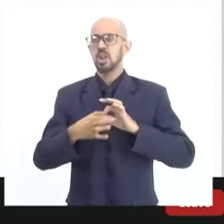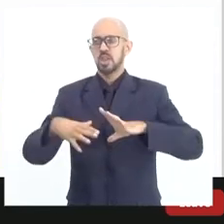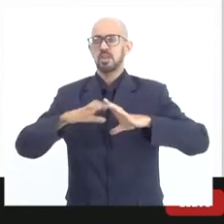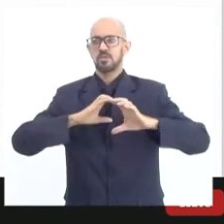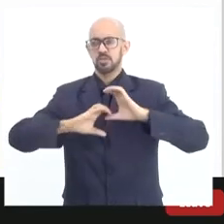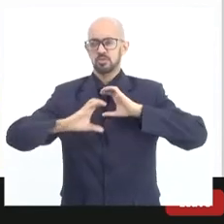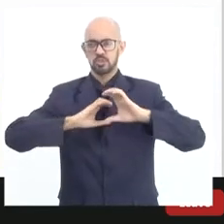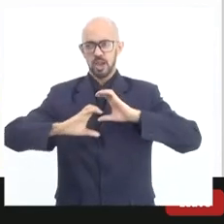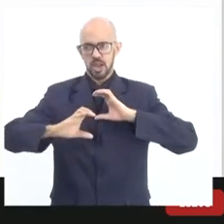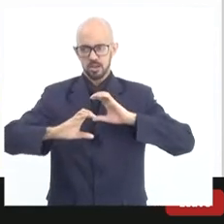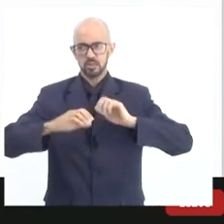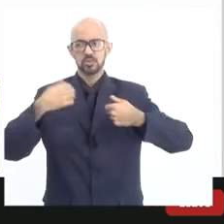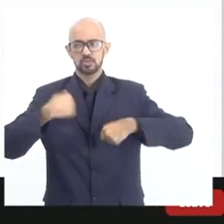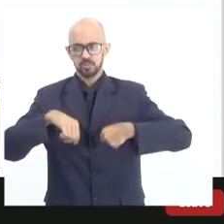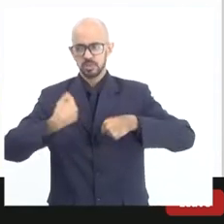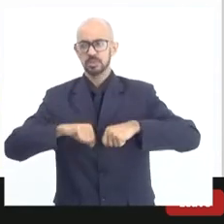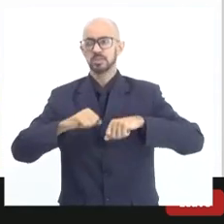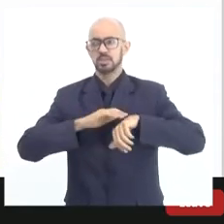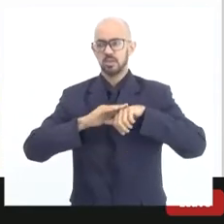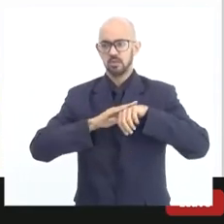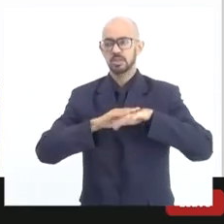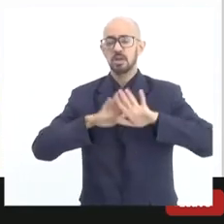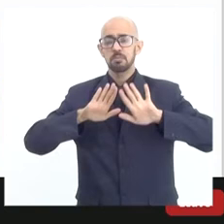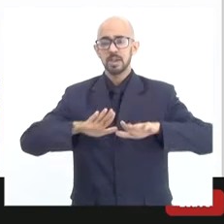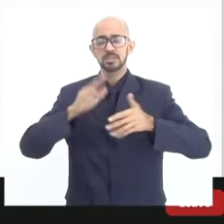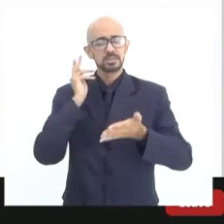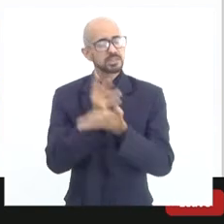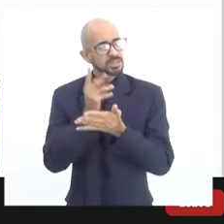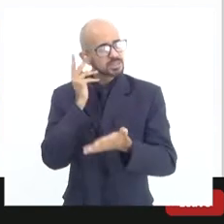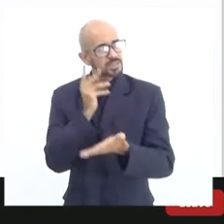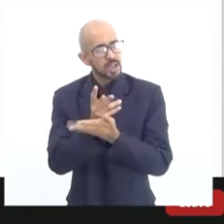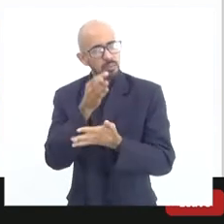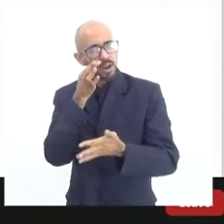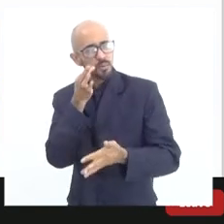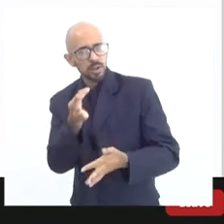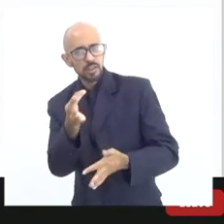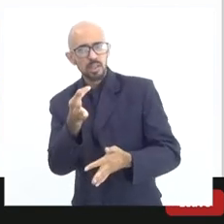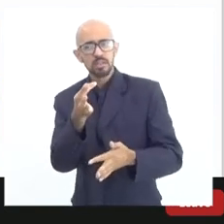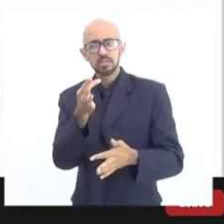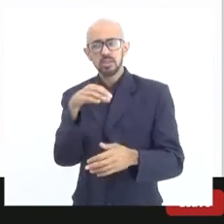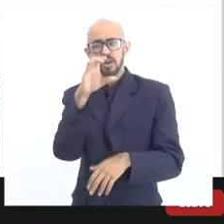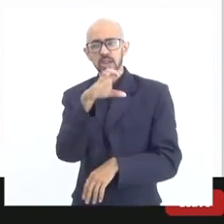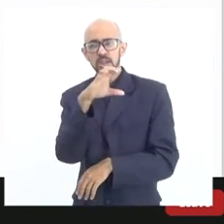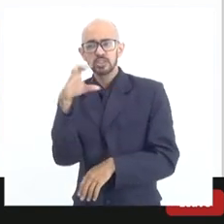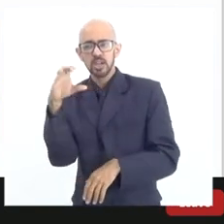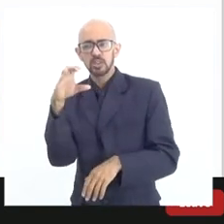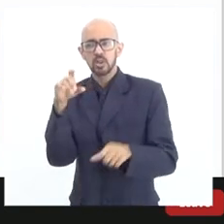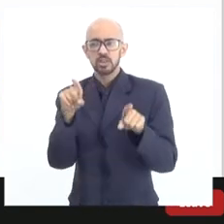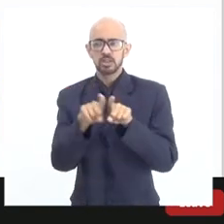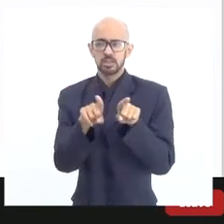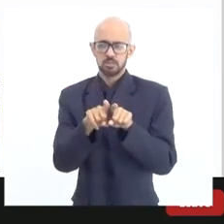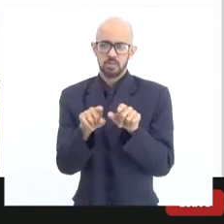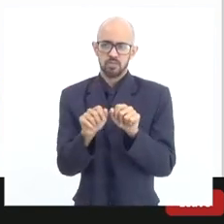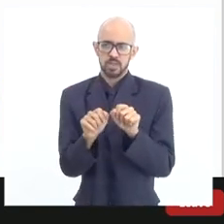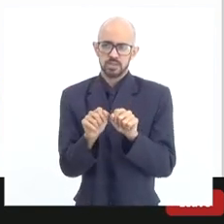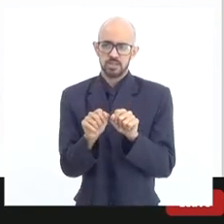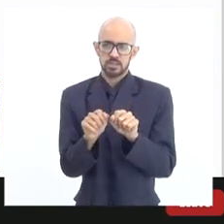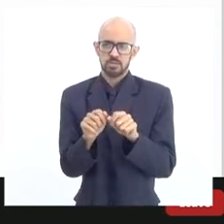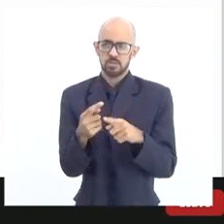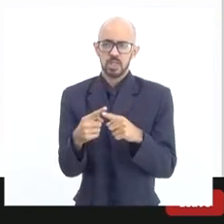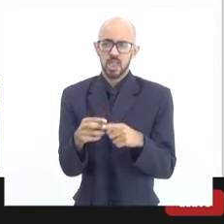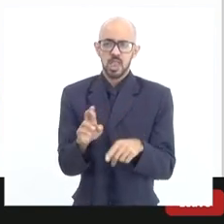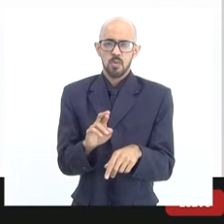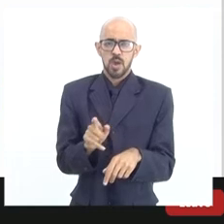tem que dialogar, mas sempre muito atenta ao que a Igreja Católica também faz. Né? Porque não é só